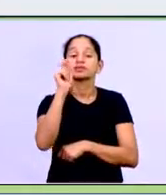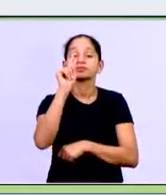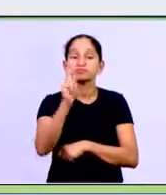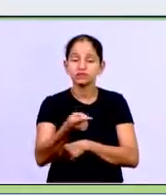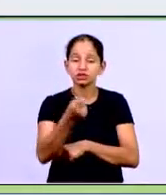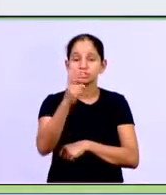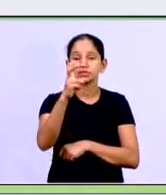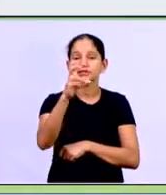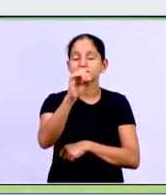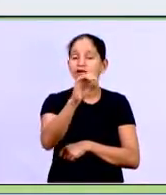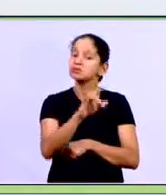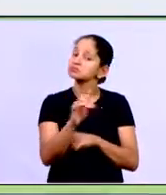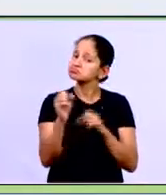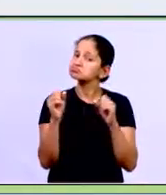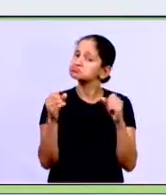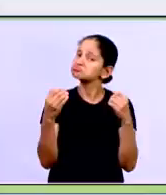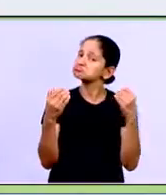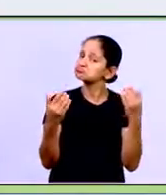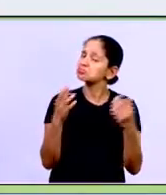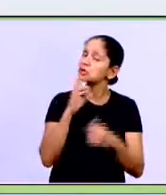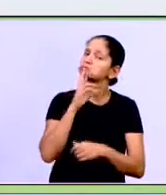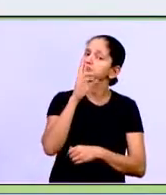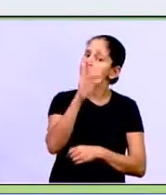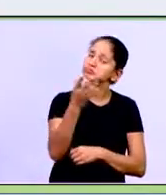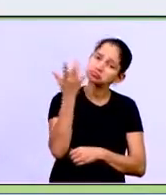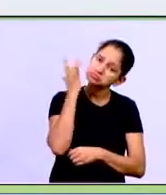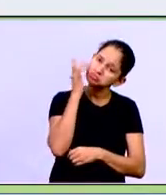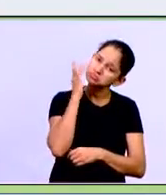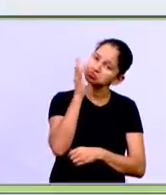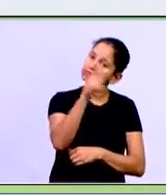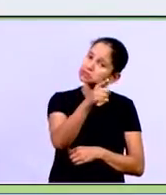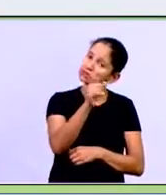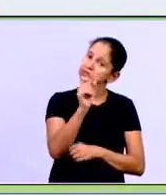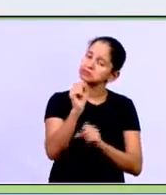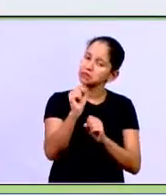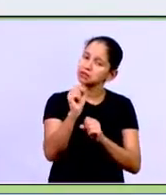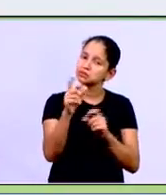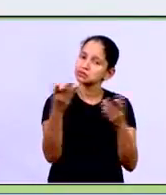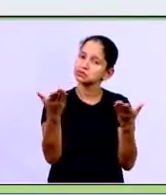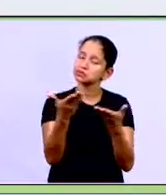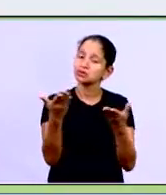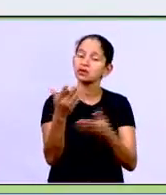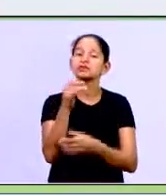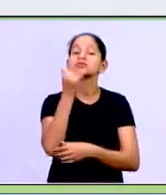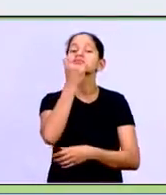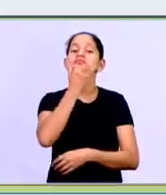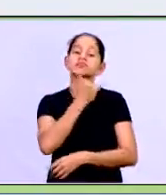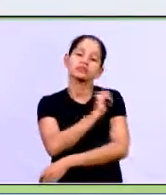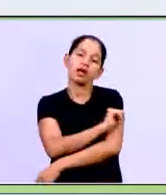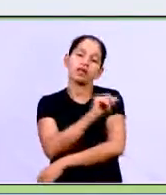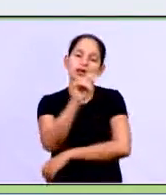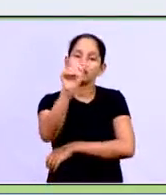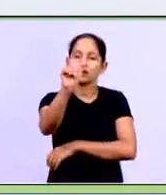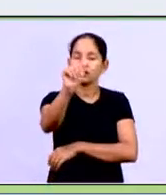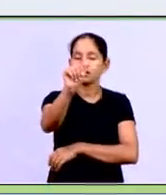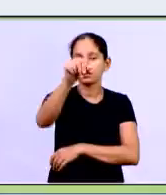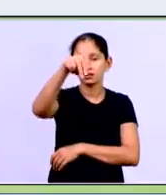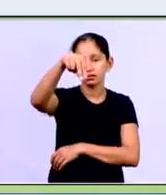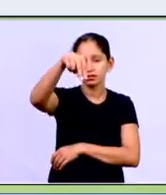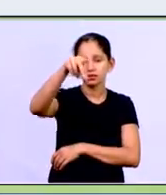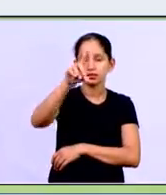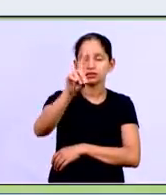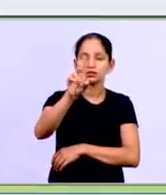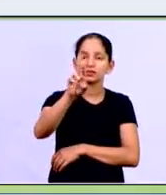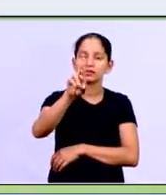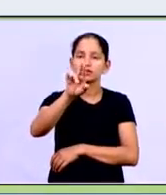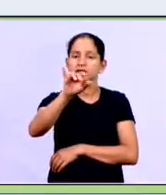12.500. Poderia ser, talvez seja essa a dúvida, não sei se o aluno... Exatamente, okay. Na verdade é Andrei. Eu posso fazer esse